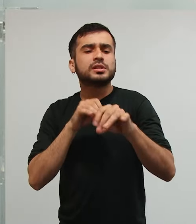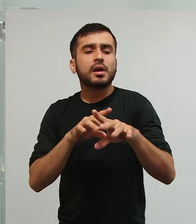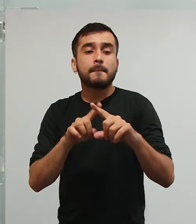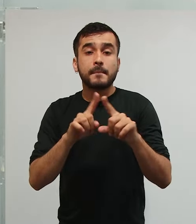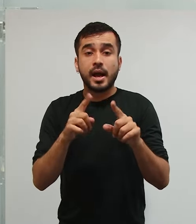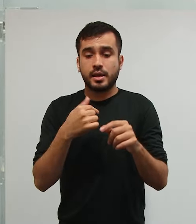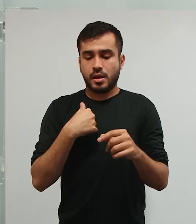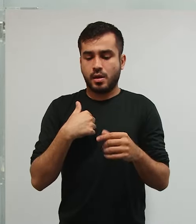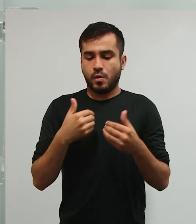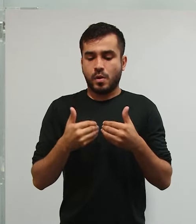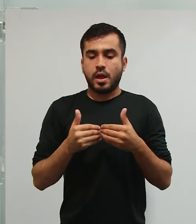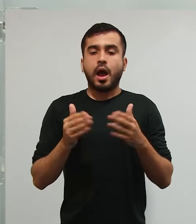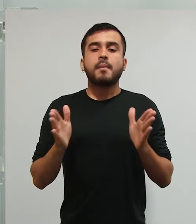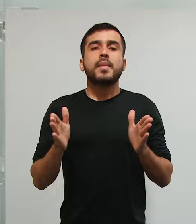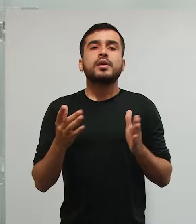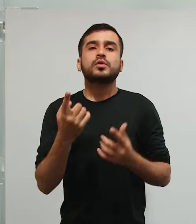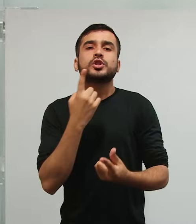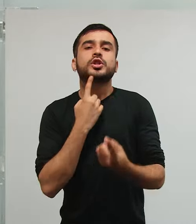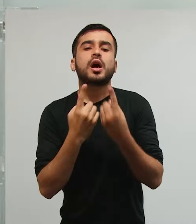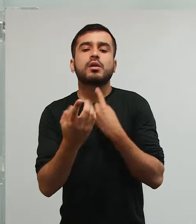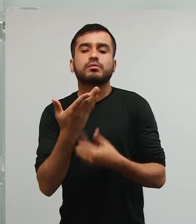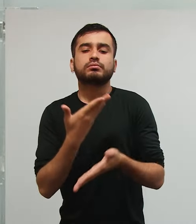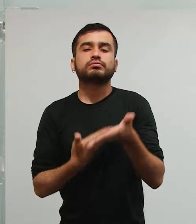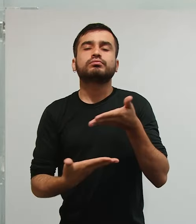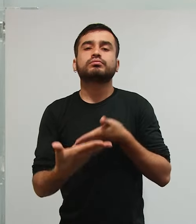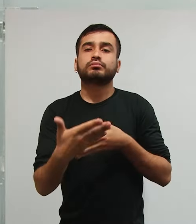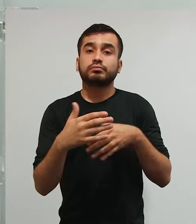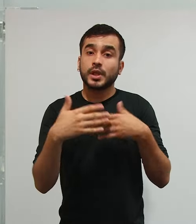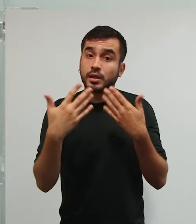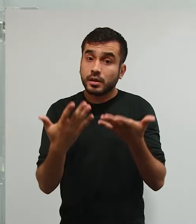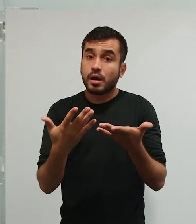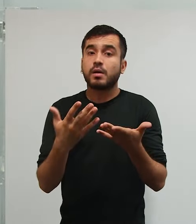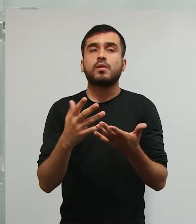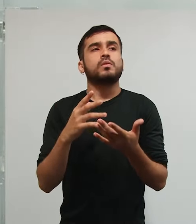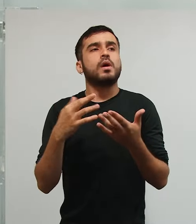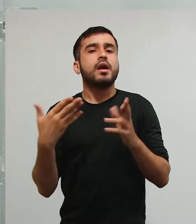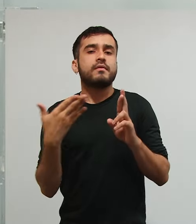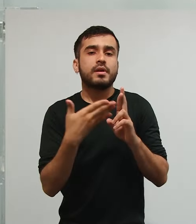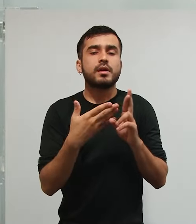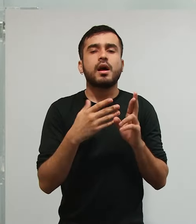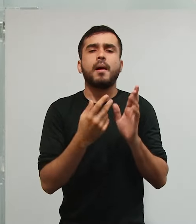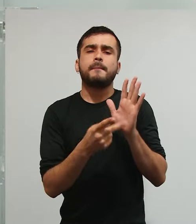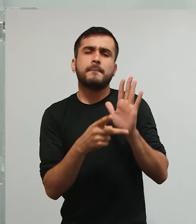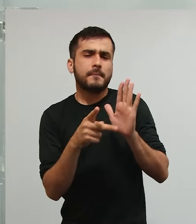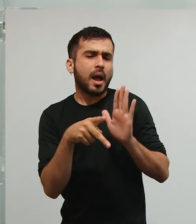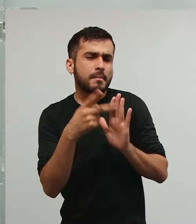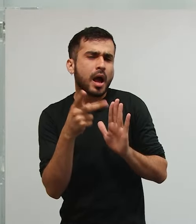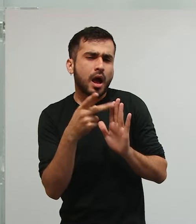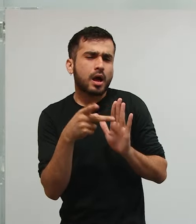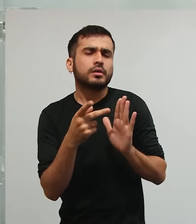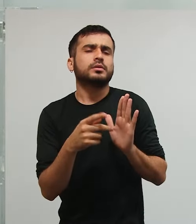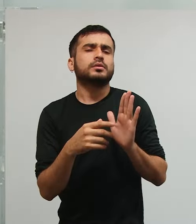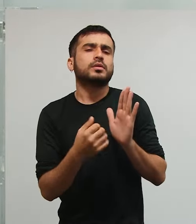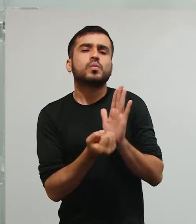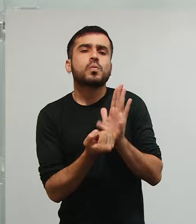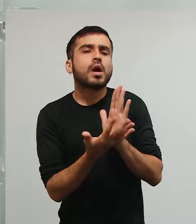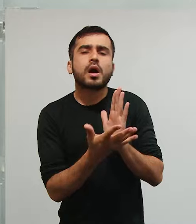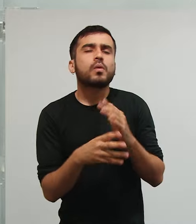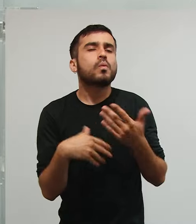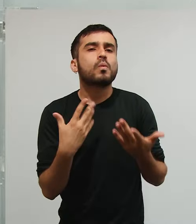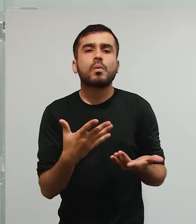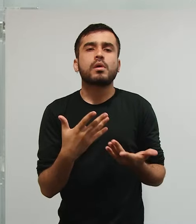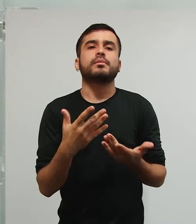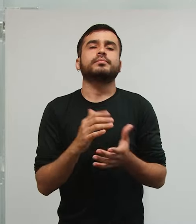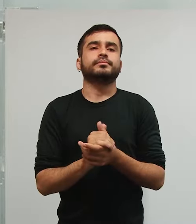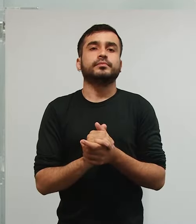exige escutar, ensinar exige estar aberto ao diálogo. O diálogo, portanto, né, de acordo com Paulo Freire,